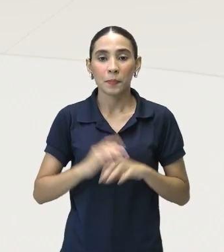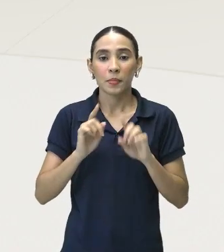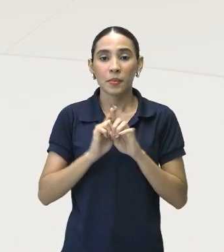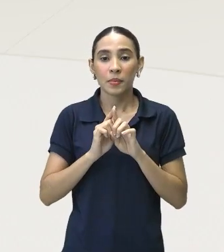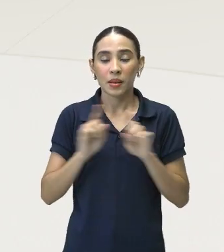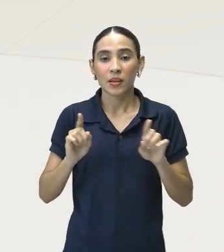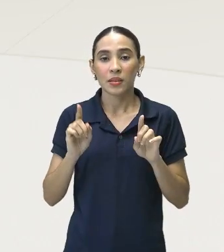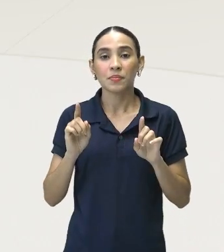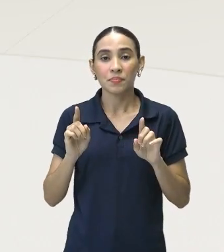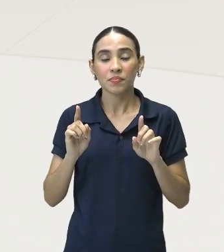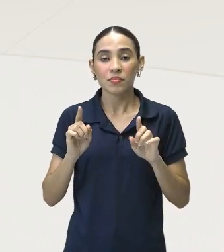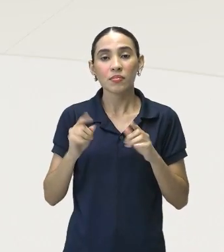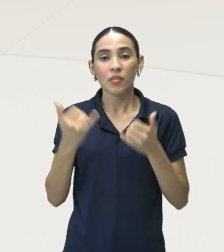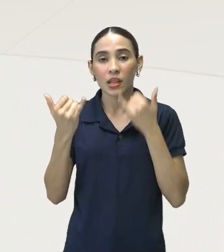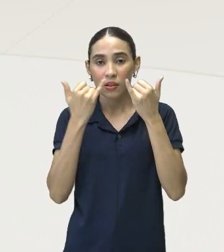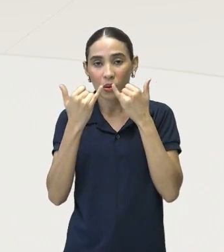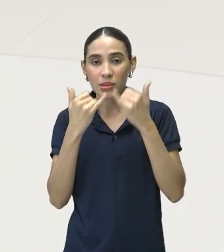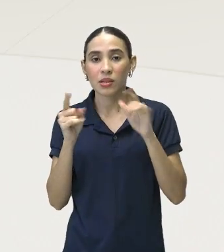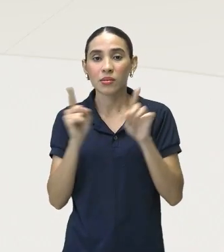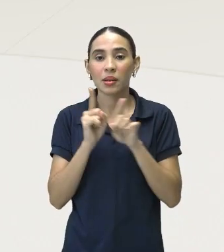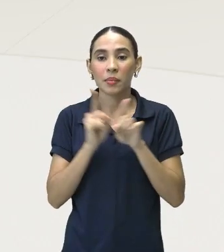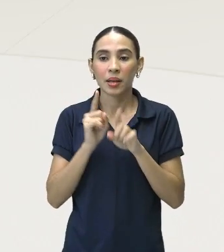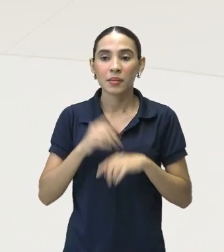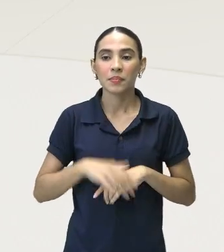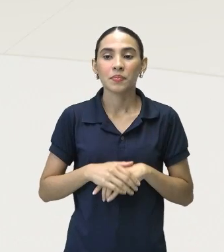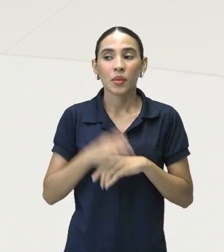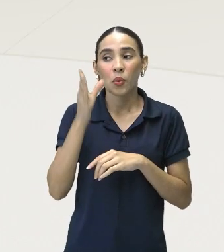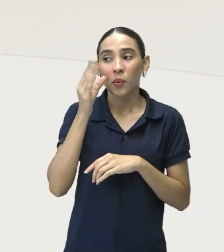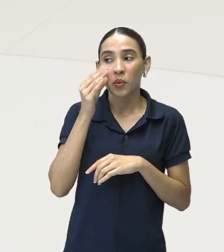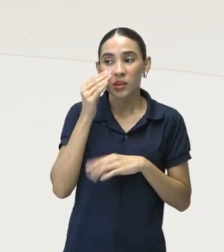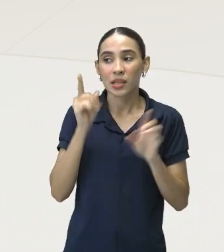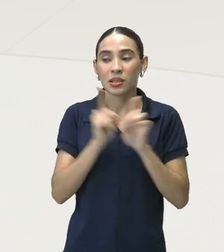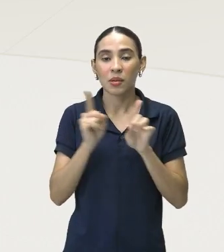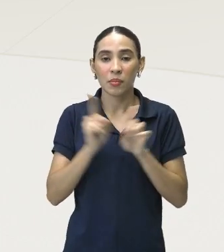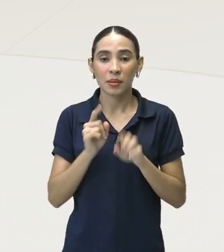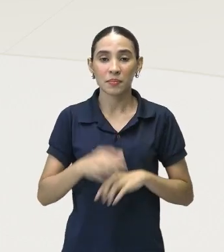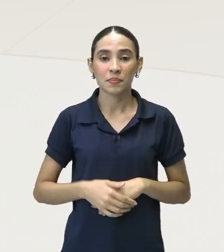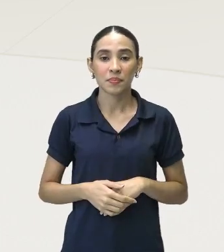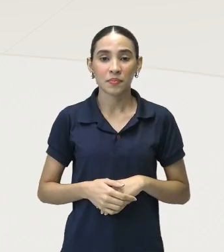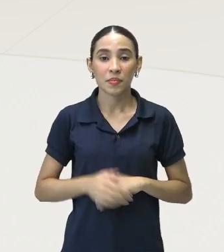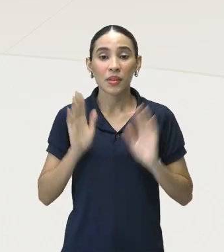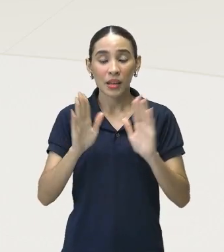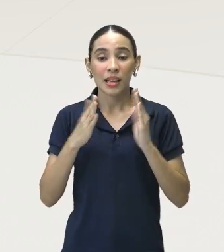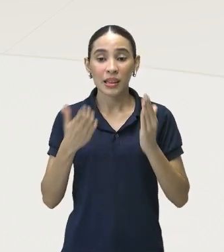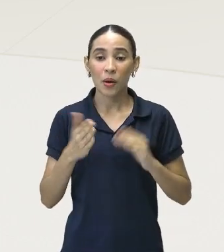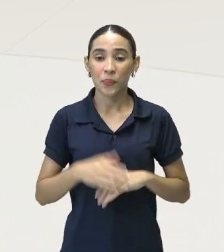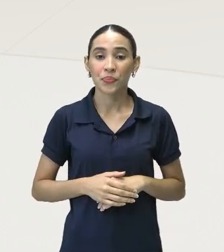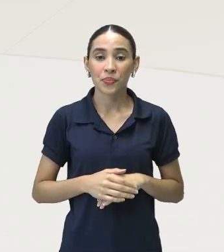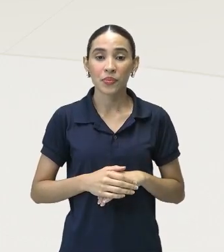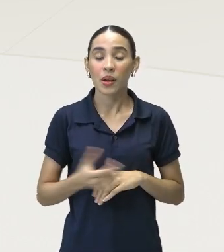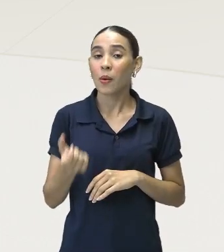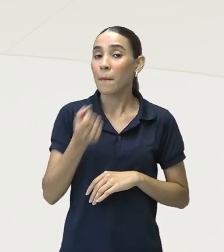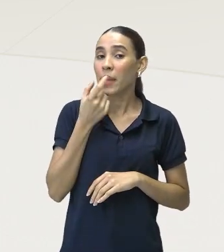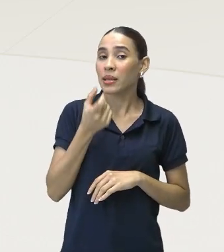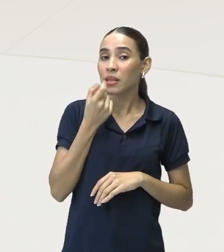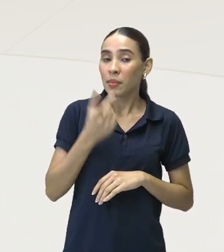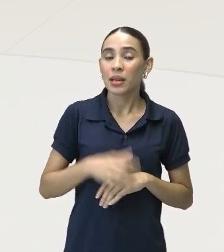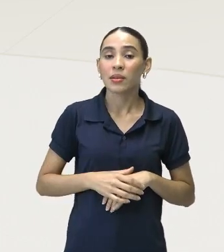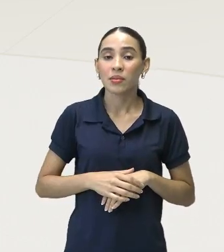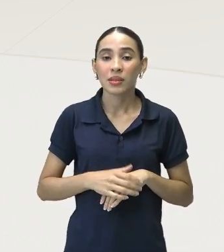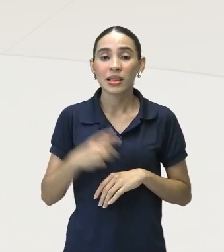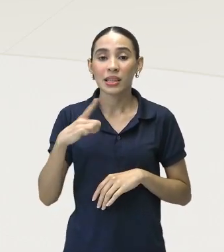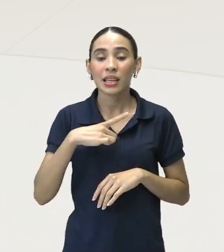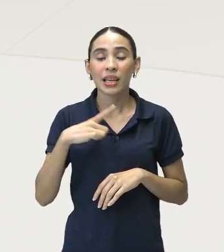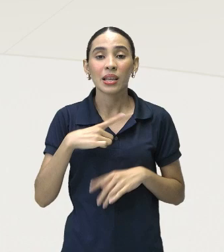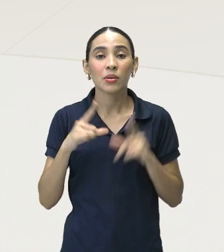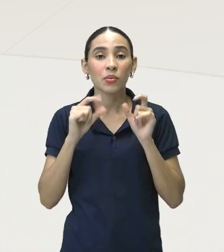para a título de informação aí, nesta curiosidade. Então, esse medicamento, ele